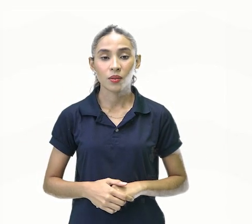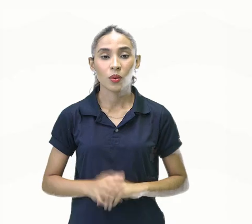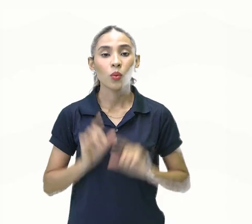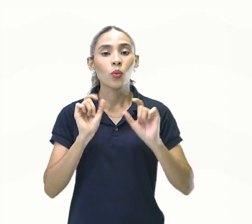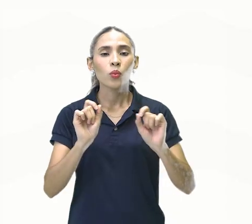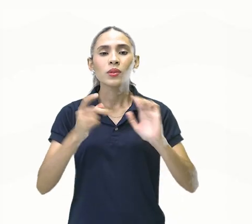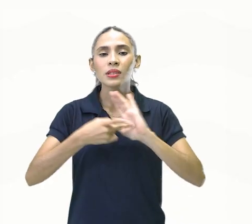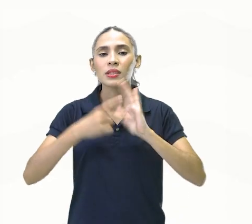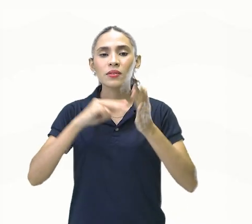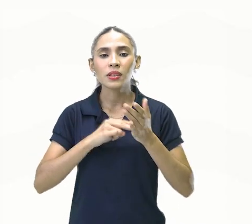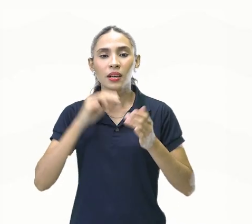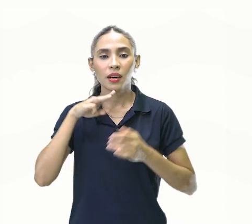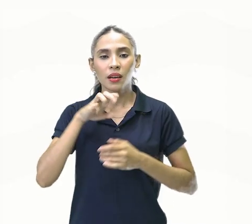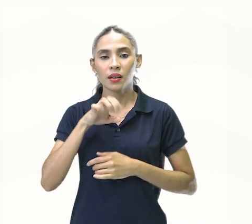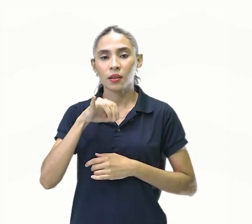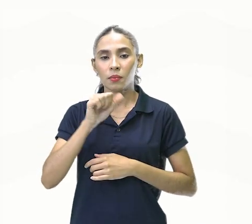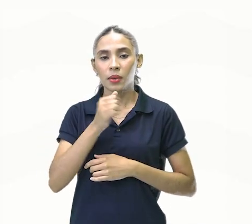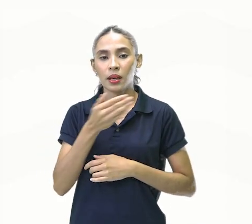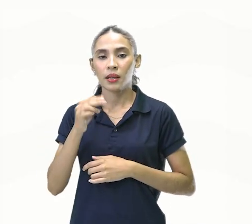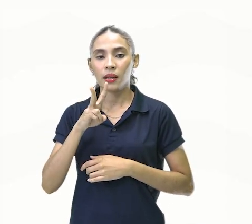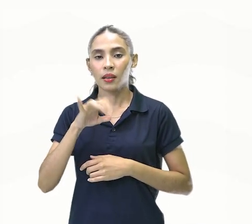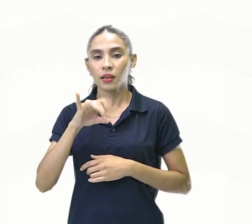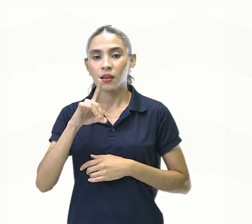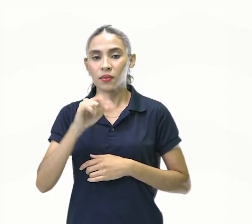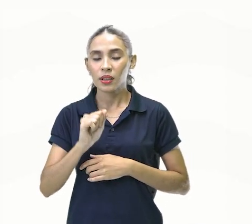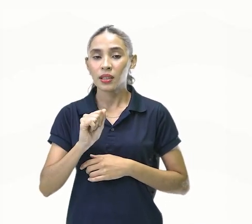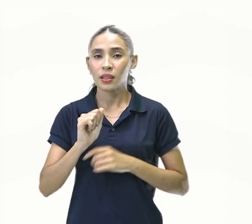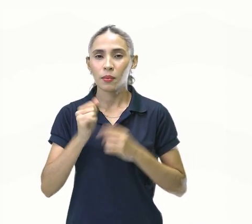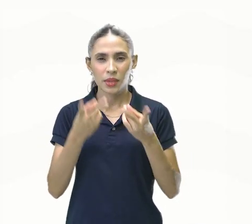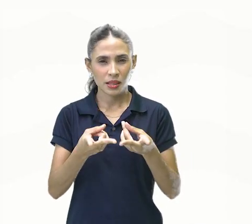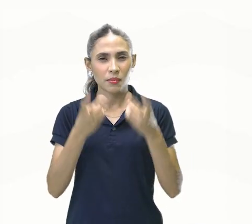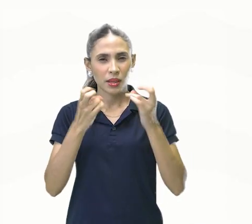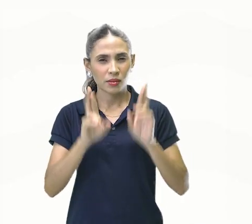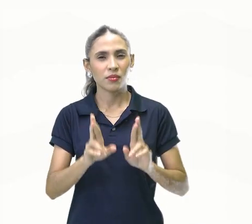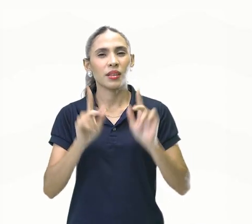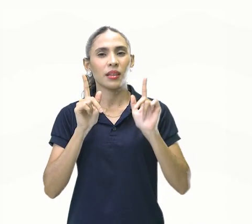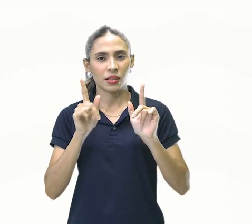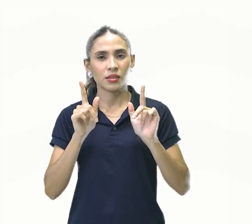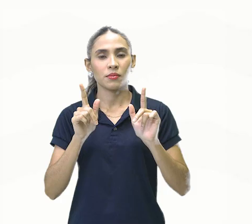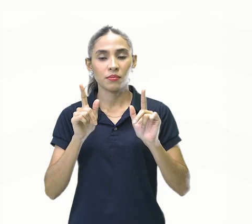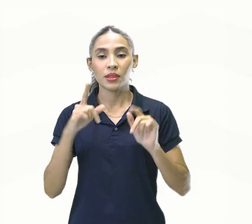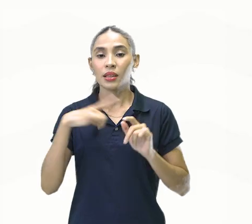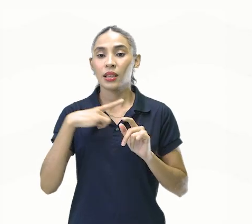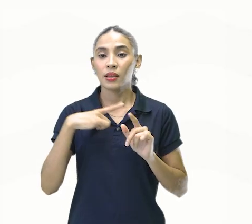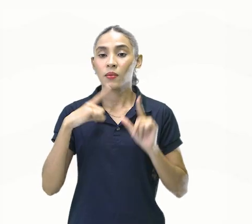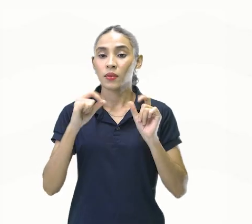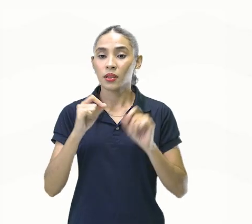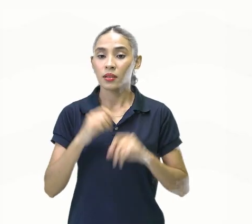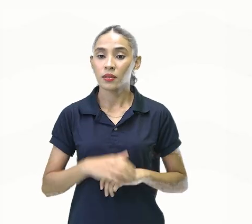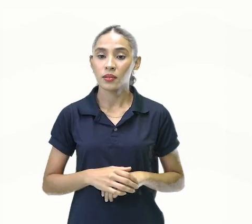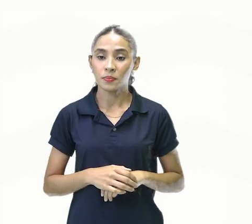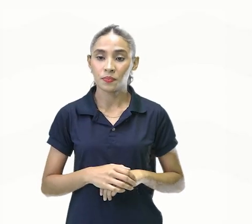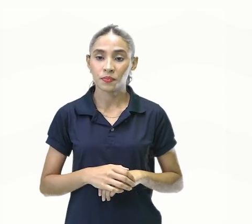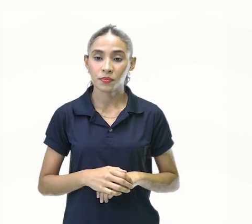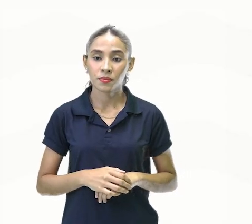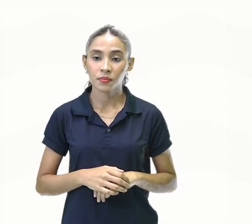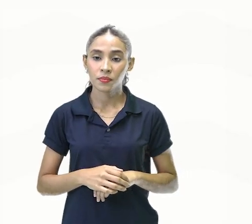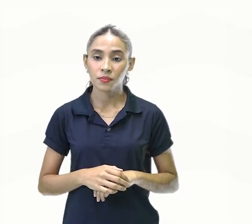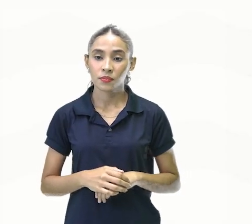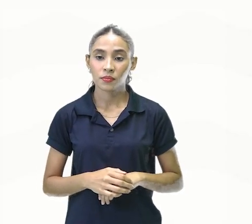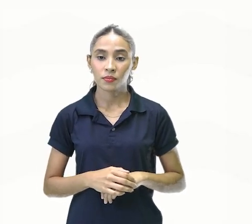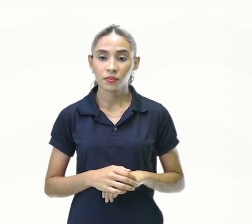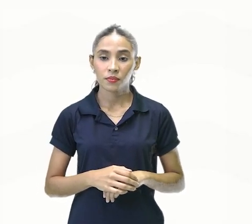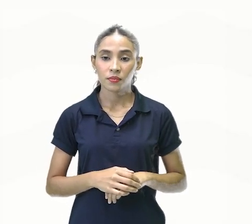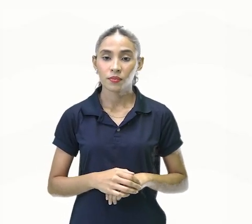o que é meia-vida, né? Viram aí as diferentes, você tem as diferentes